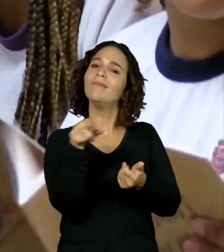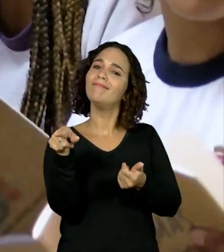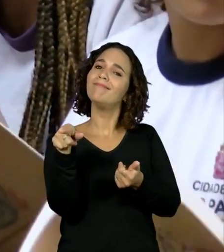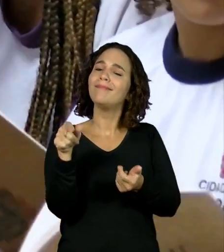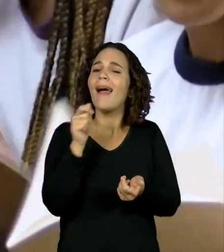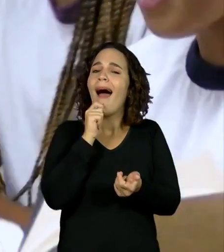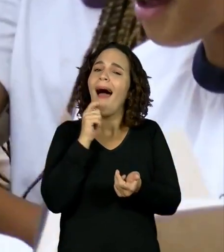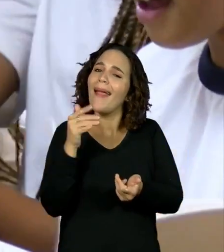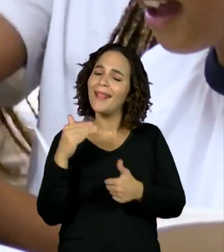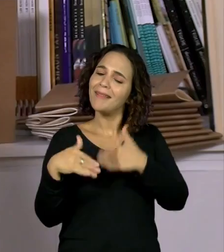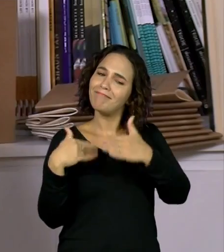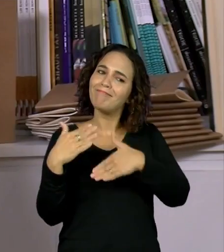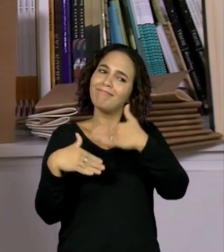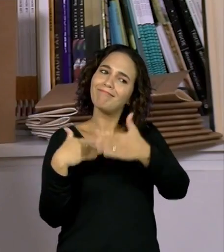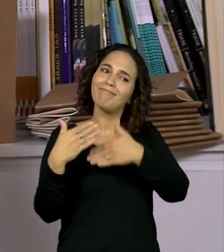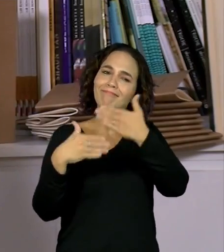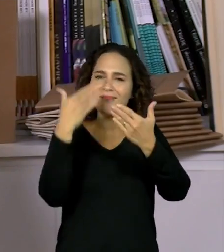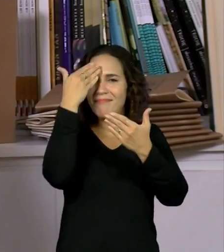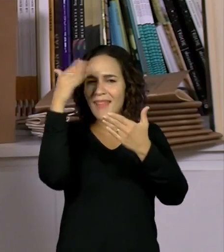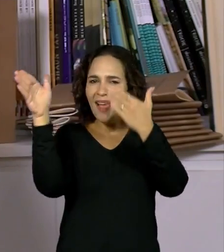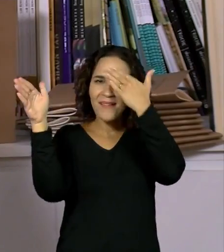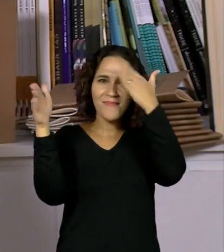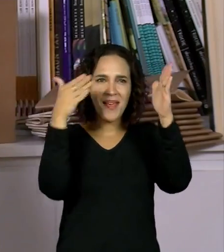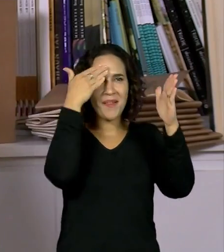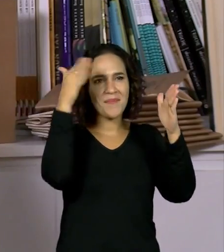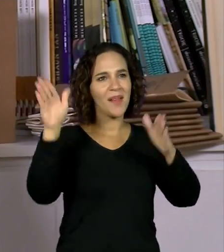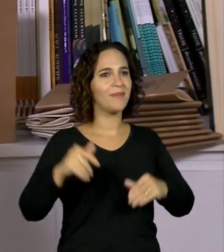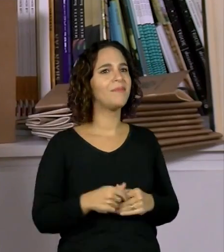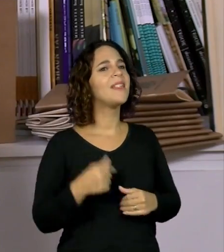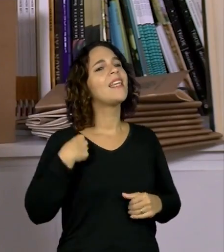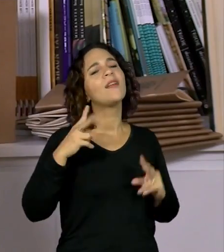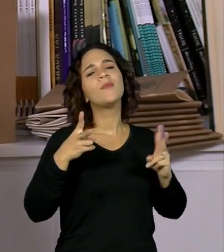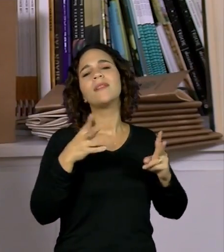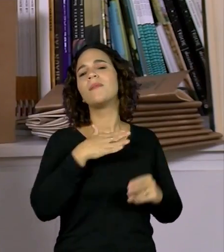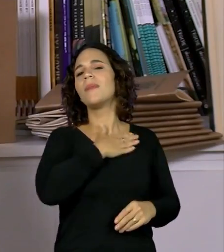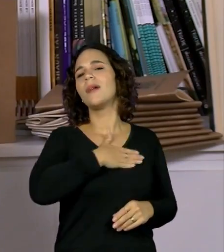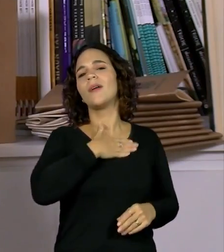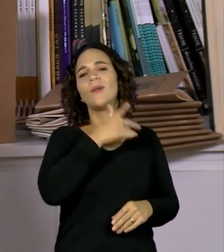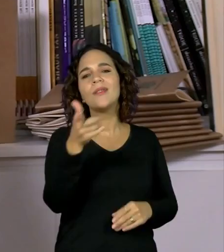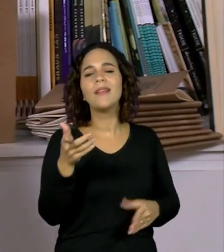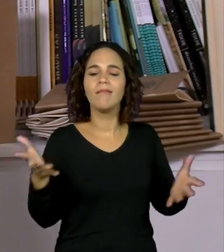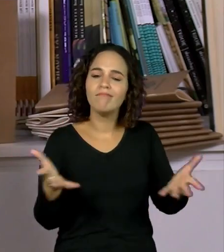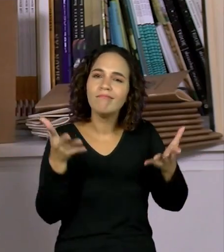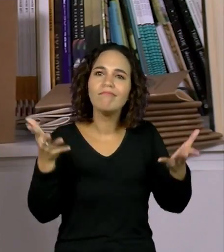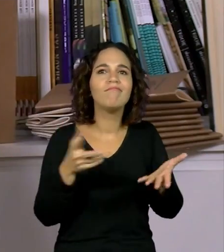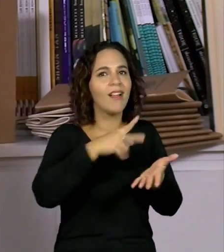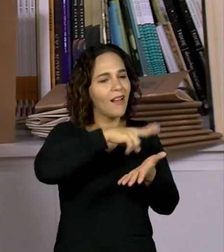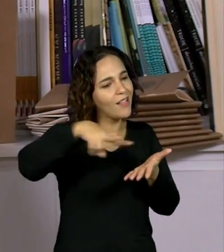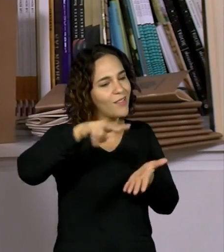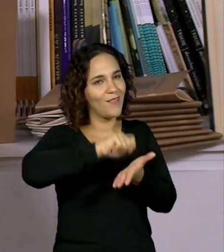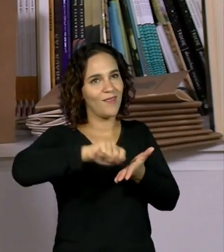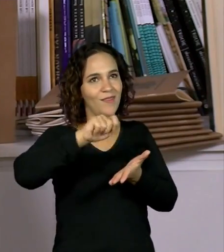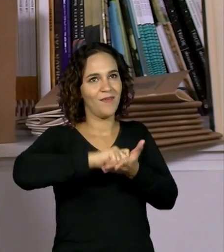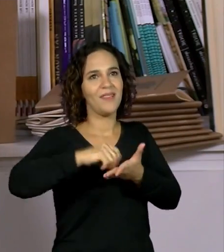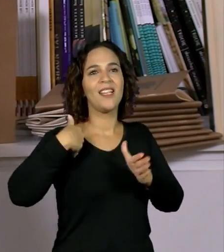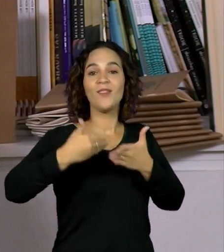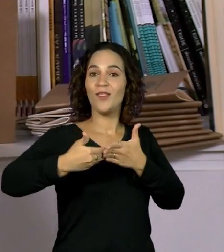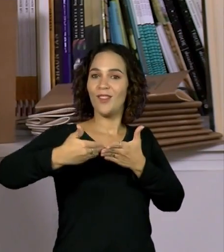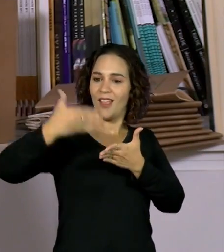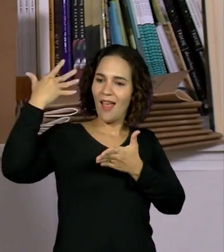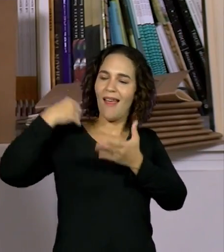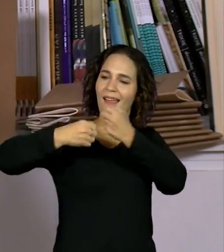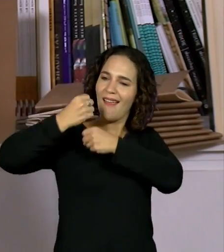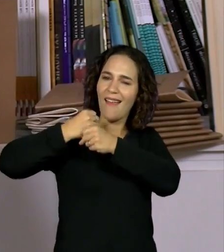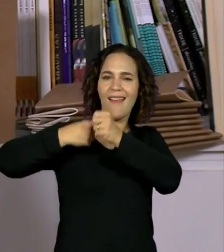estão construindo. Sempre gostei muito de trabalhar com a leitura e a escrita das crianças, né? Eu já fiz em anos